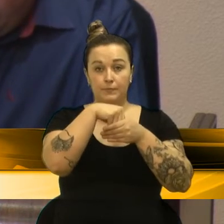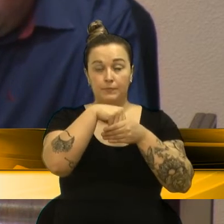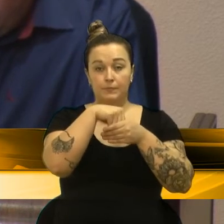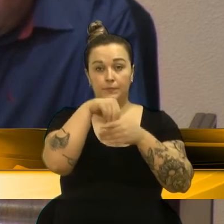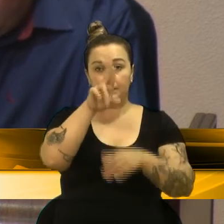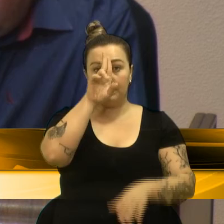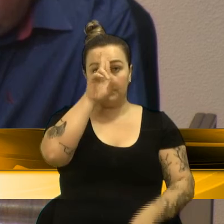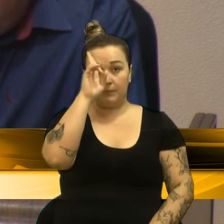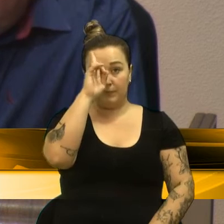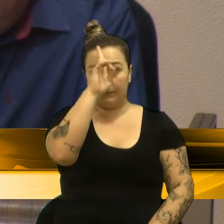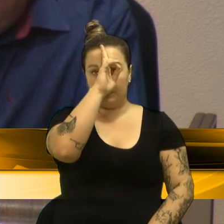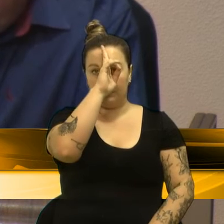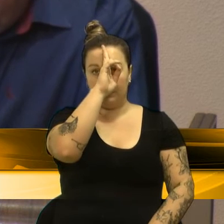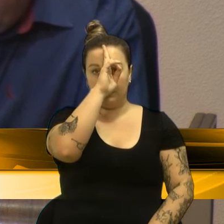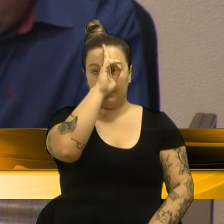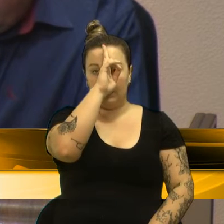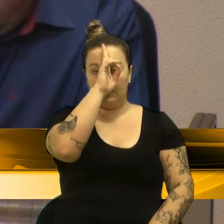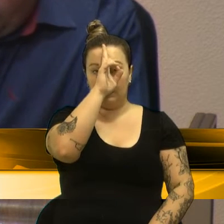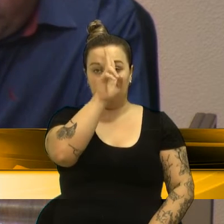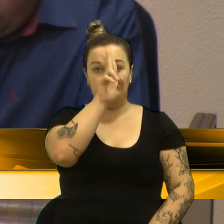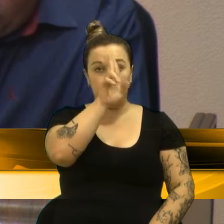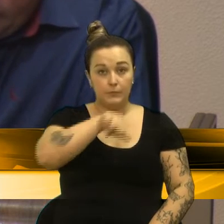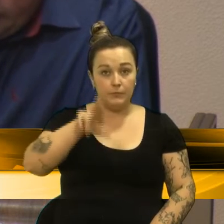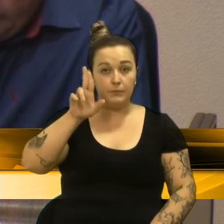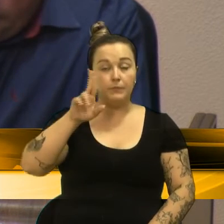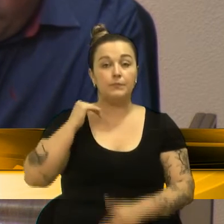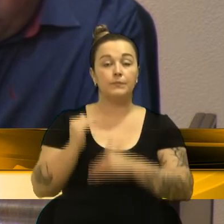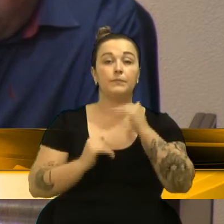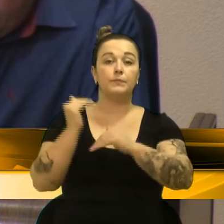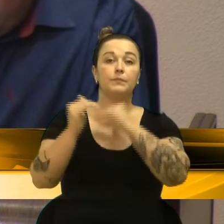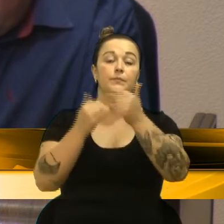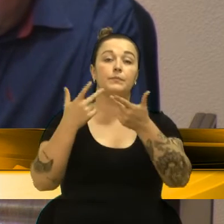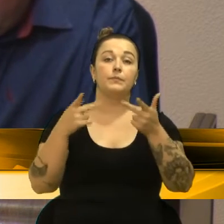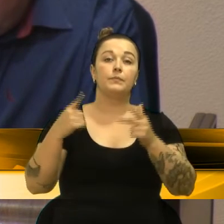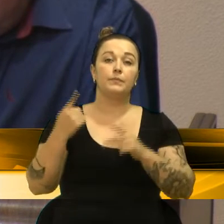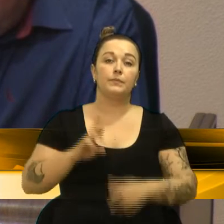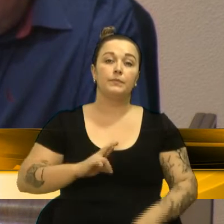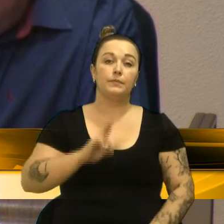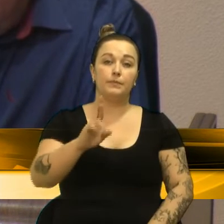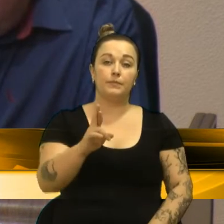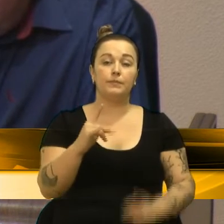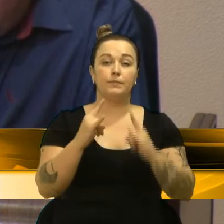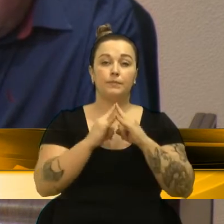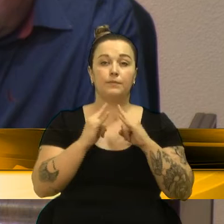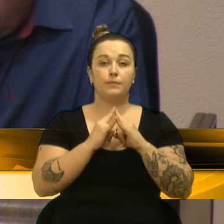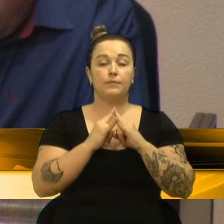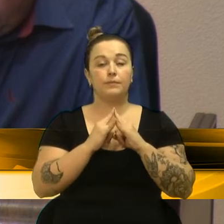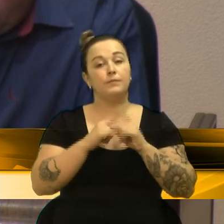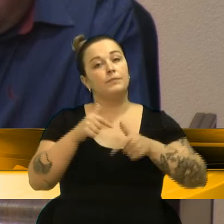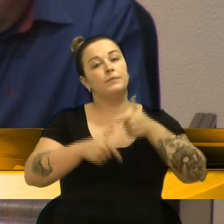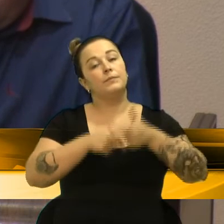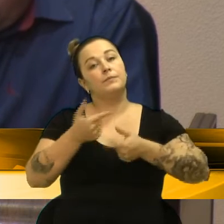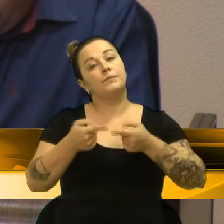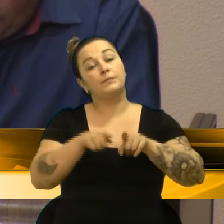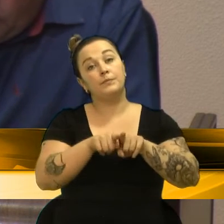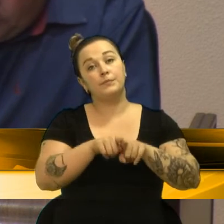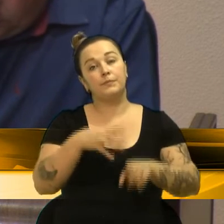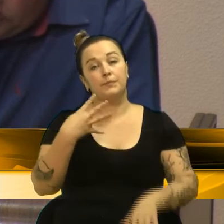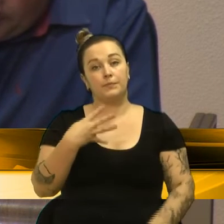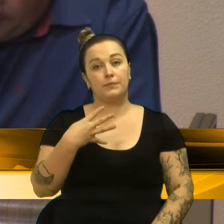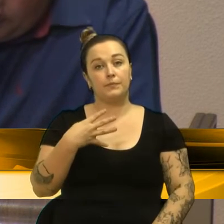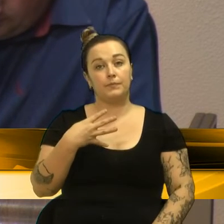campo de estágio de pesquisa e desenvolvimento. E C. Um representante de entidades dos prestadores de serviços conveniados. 4º.